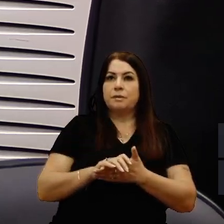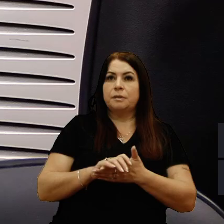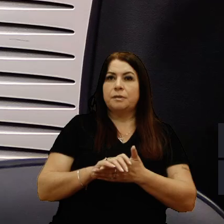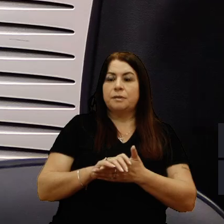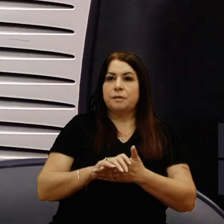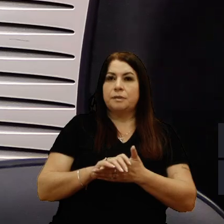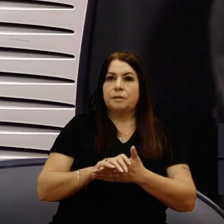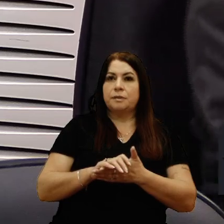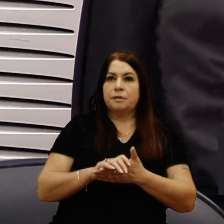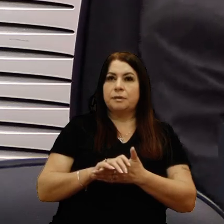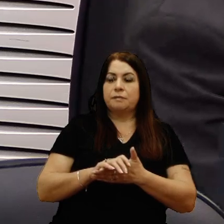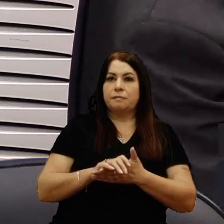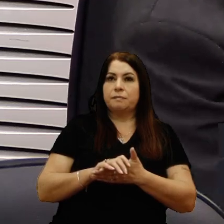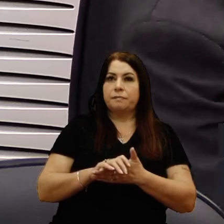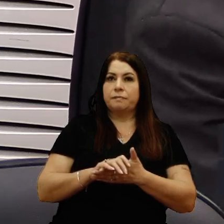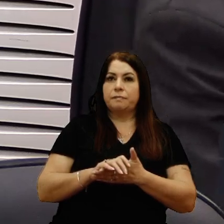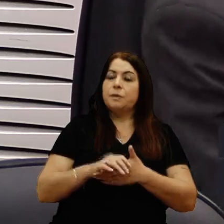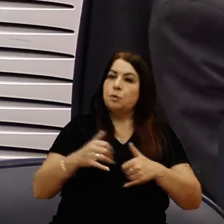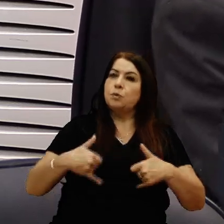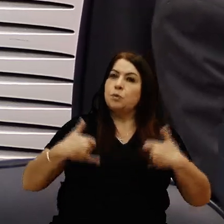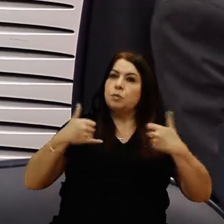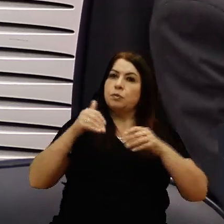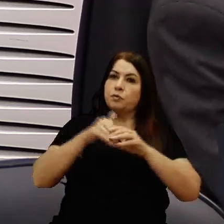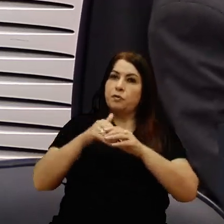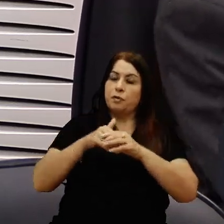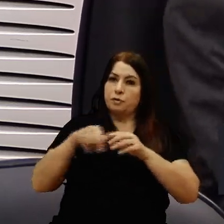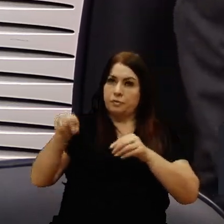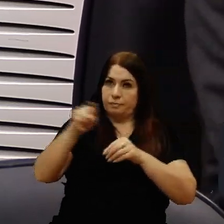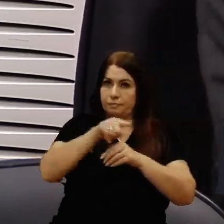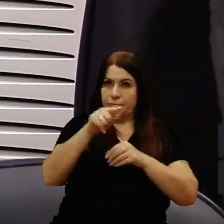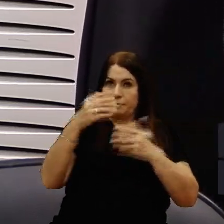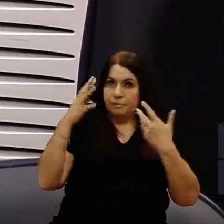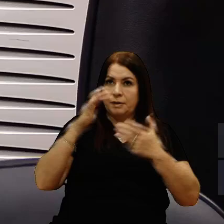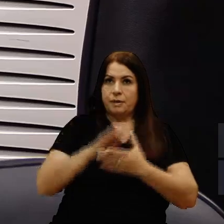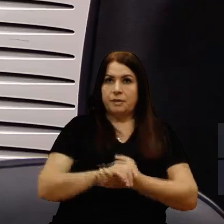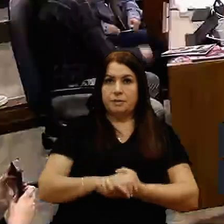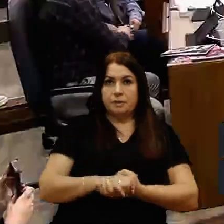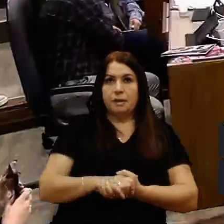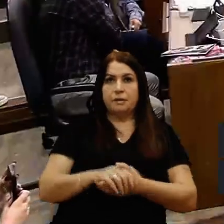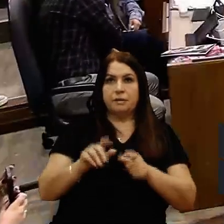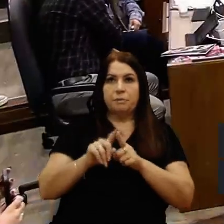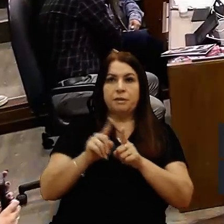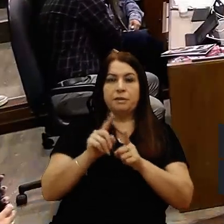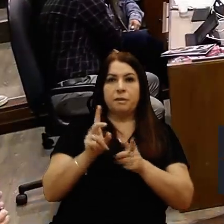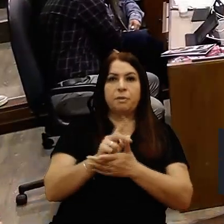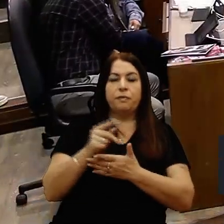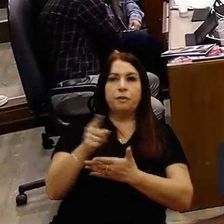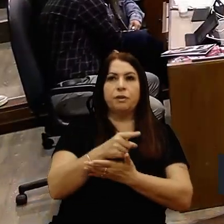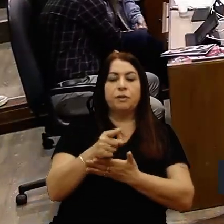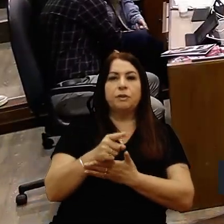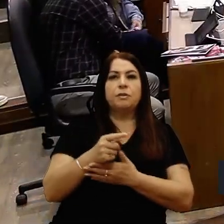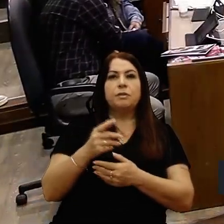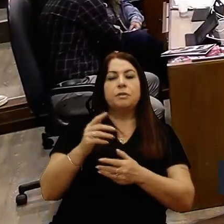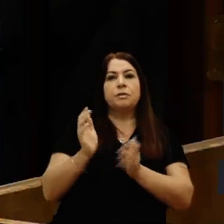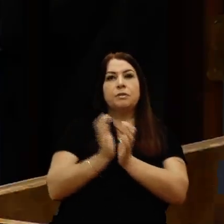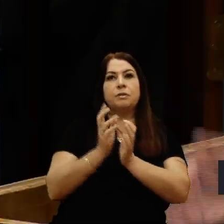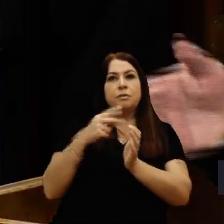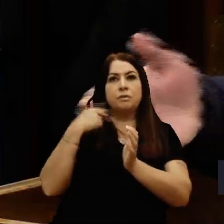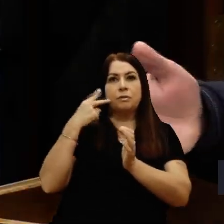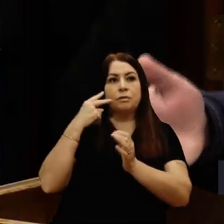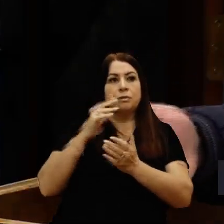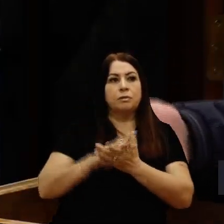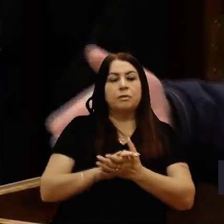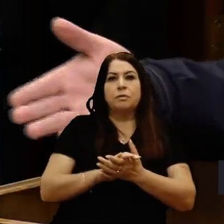que se honra o voto das urnas recebido. Parabéns, obrigado. Muito obrigado, colega, vereador Juliano,